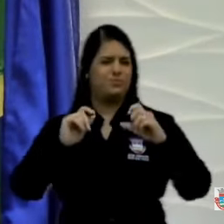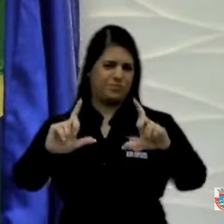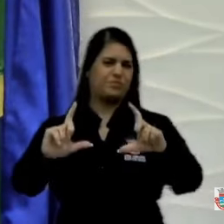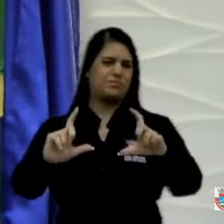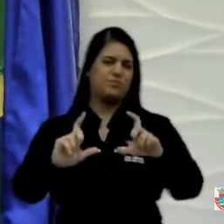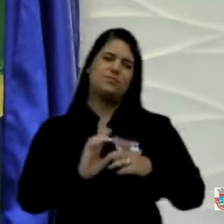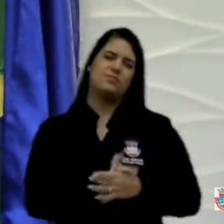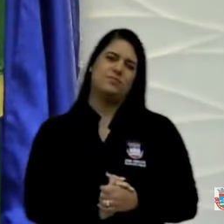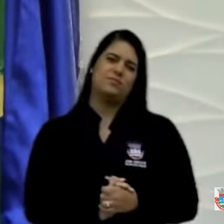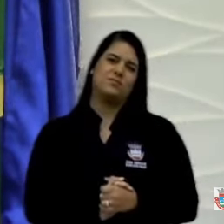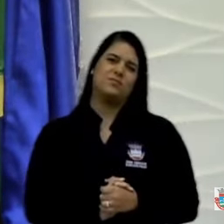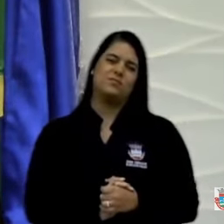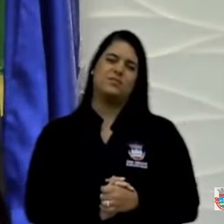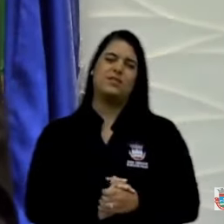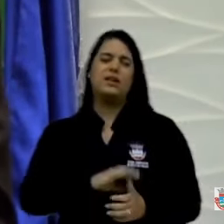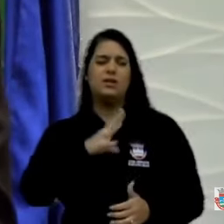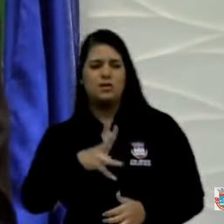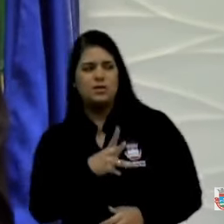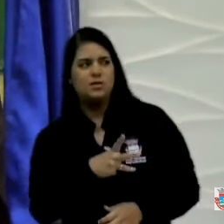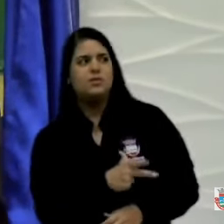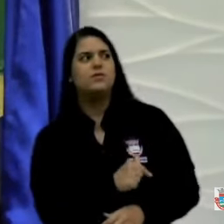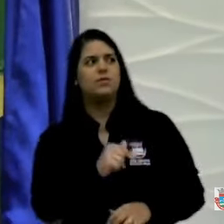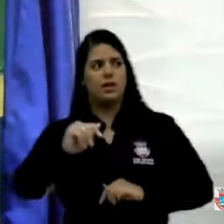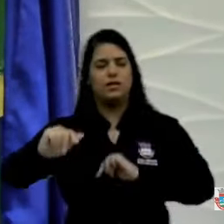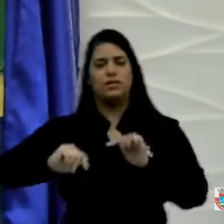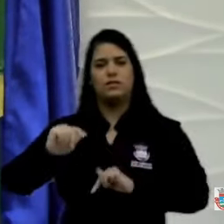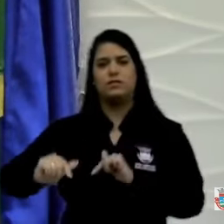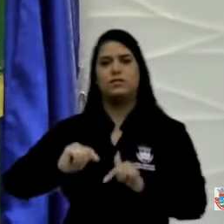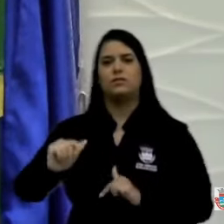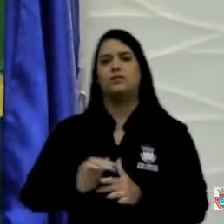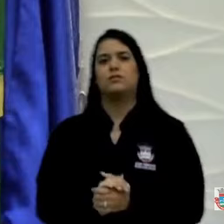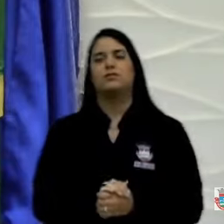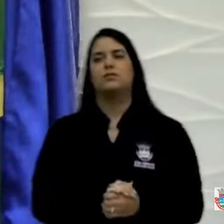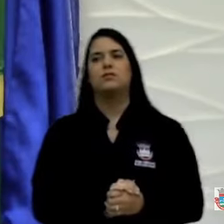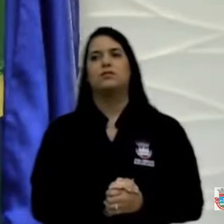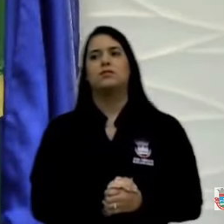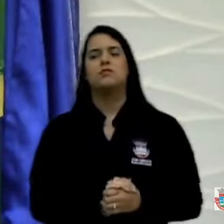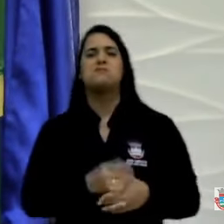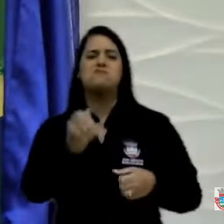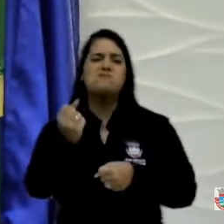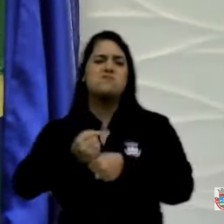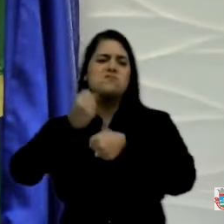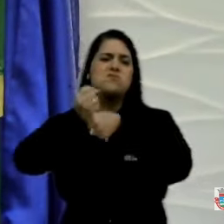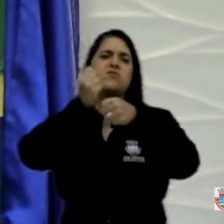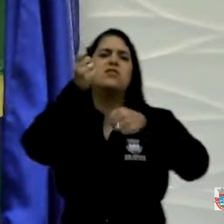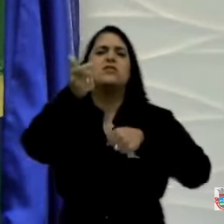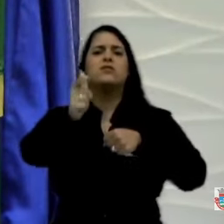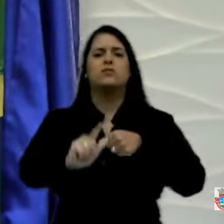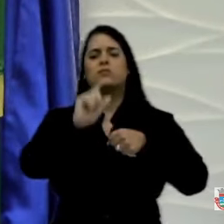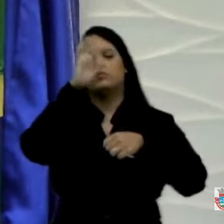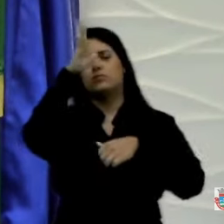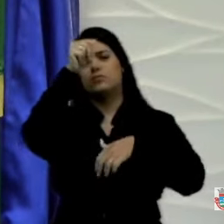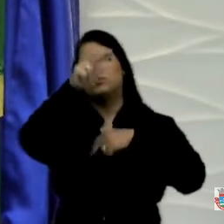Batité, que é amor e trabalho, nós colocaríamos reconstruindo São Bento do Una.